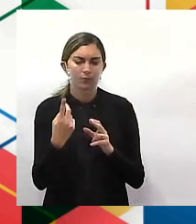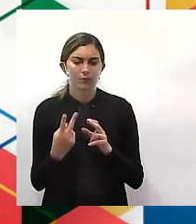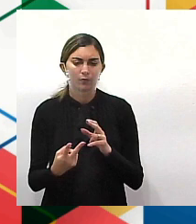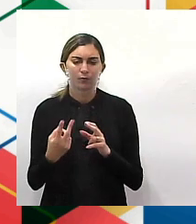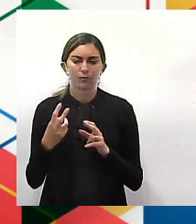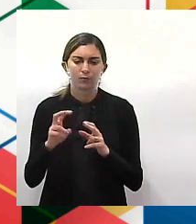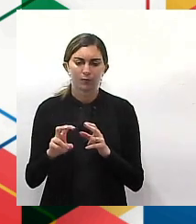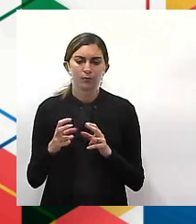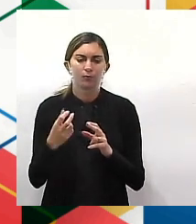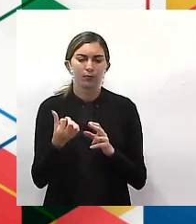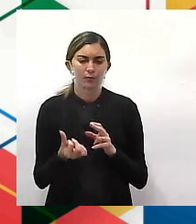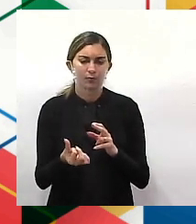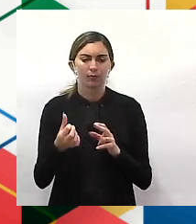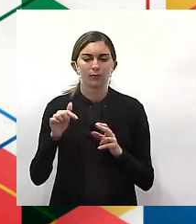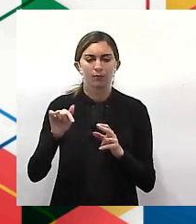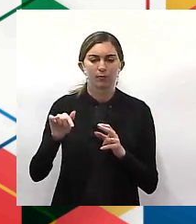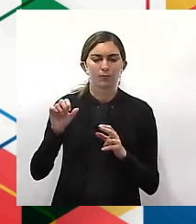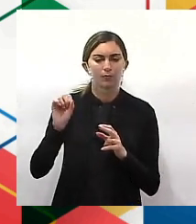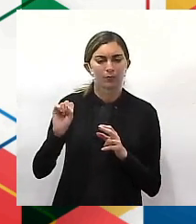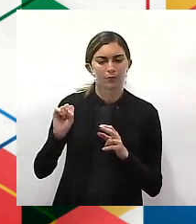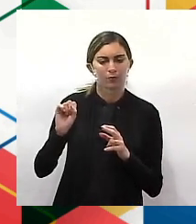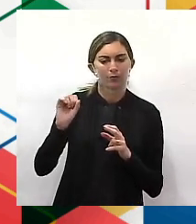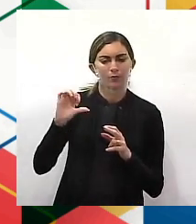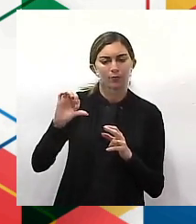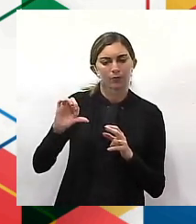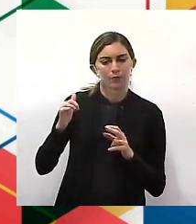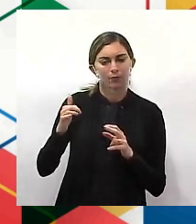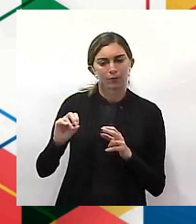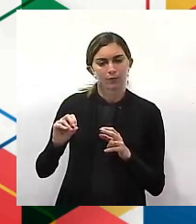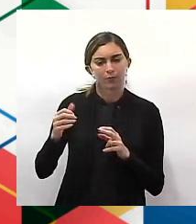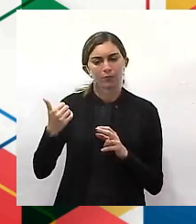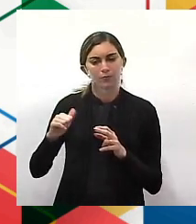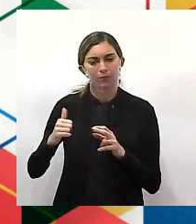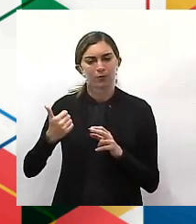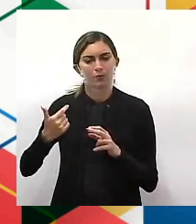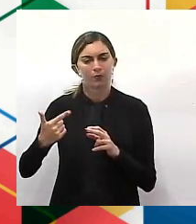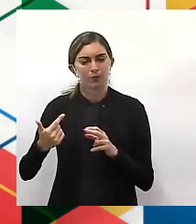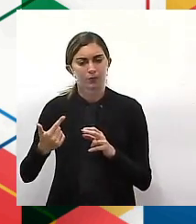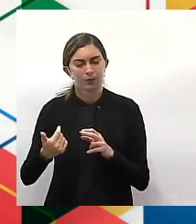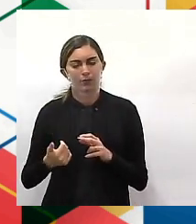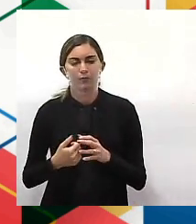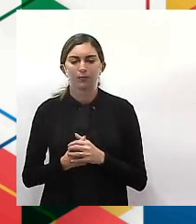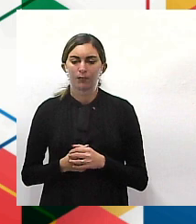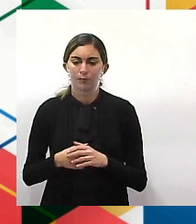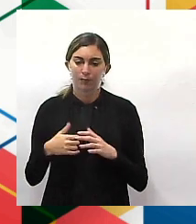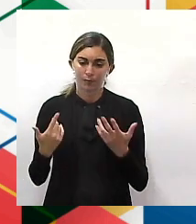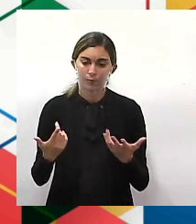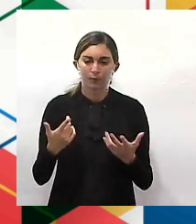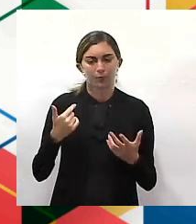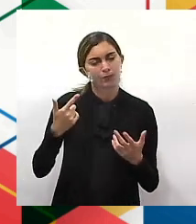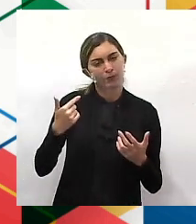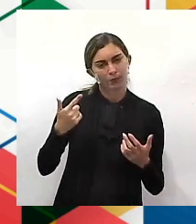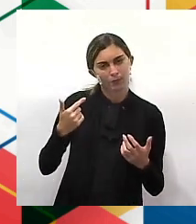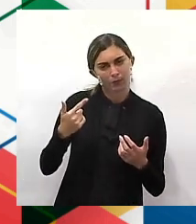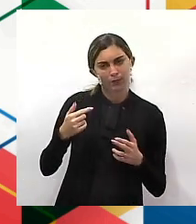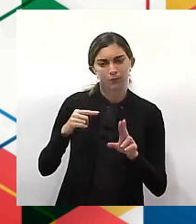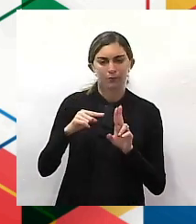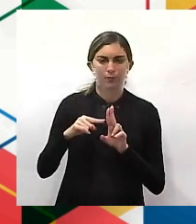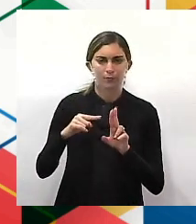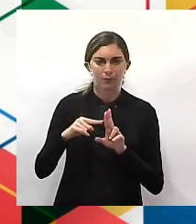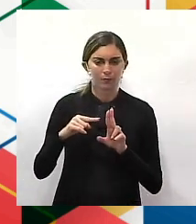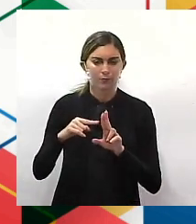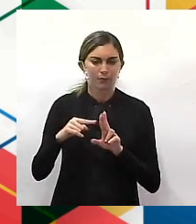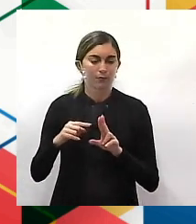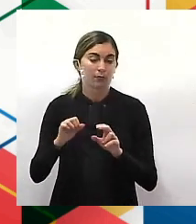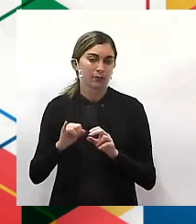4, 5, 6, 7, 8, 9, 10, 11, 12. Então, são 12 unidades. Tá?